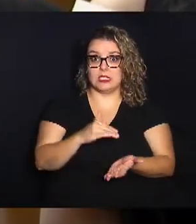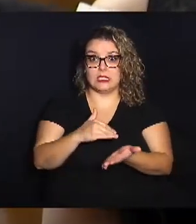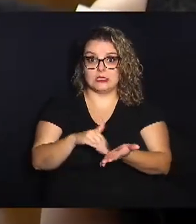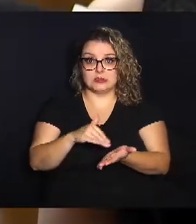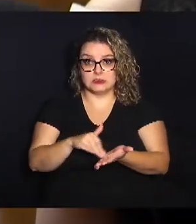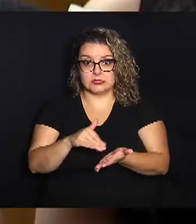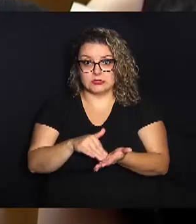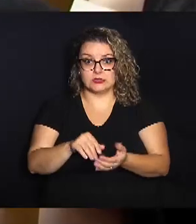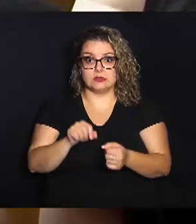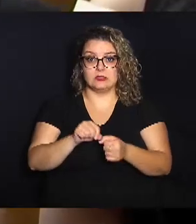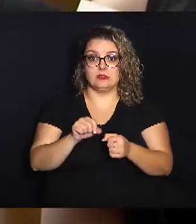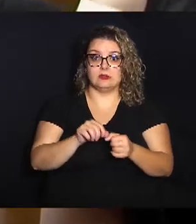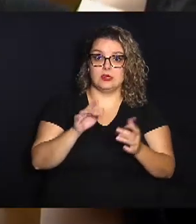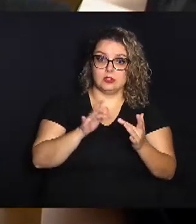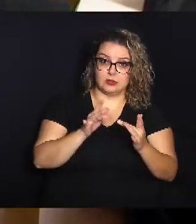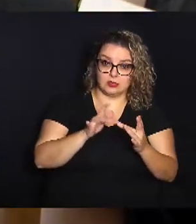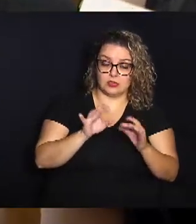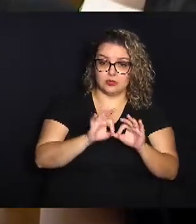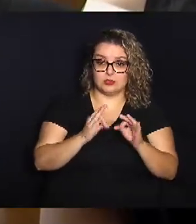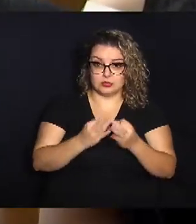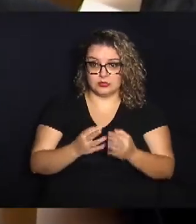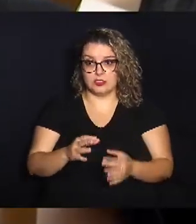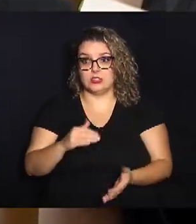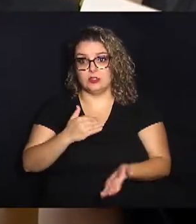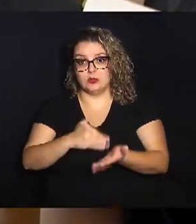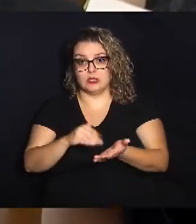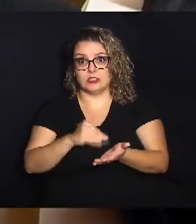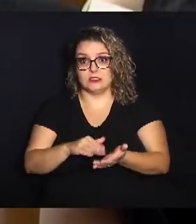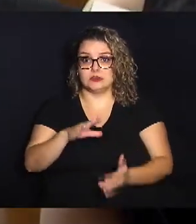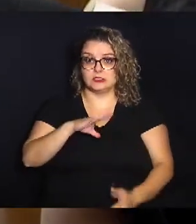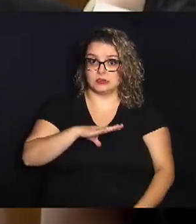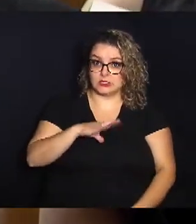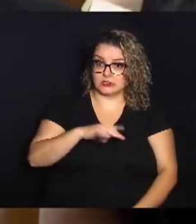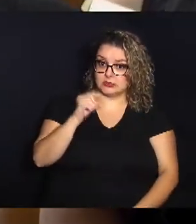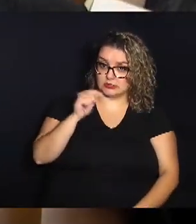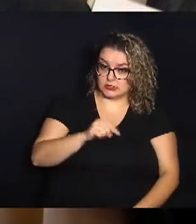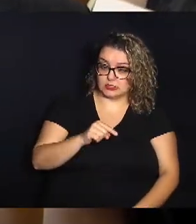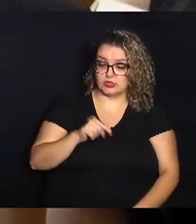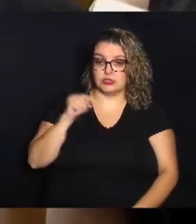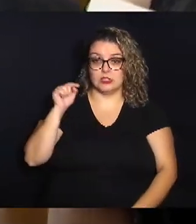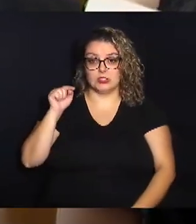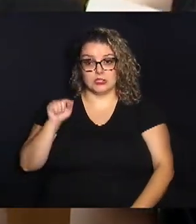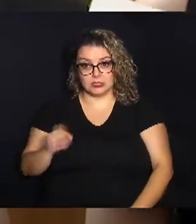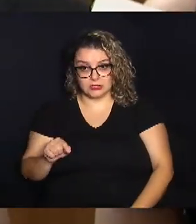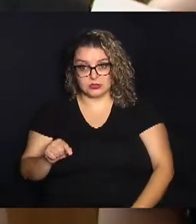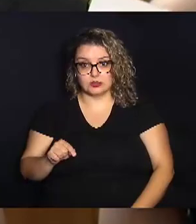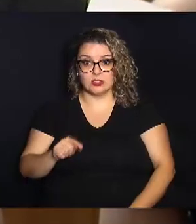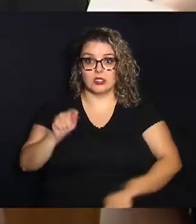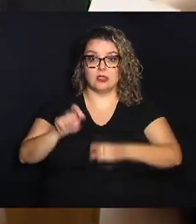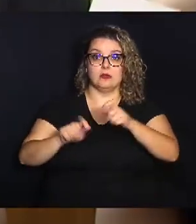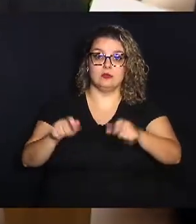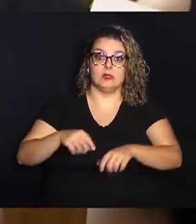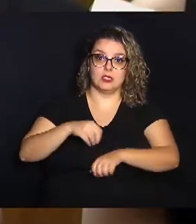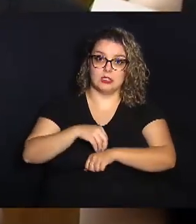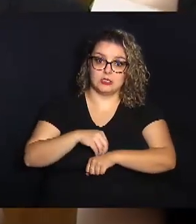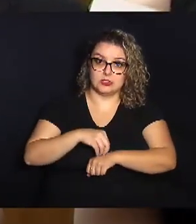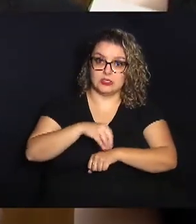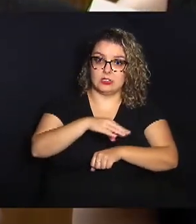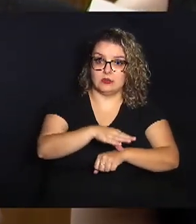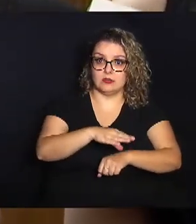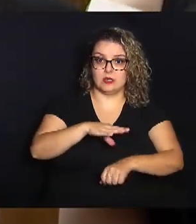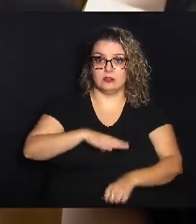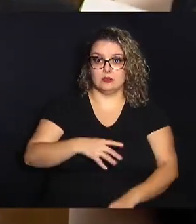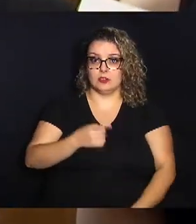faz o contato com as famílias, faz o contato com a secretaria da cidade. Nesse caso, essas pessoas são encaminhadas para a cidade de Campinas